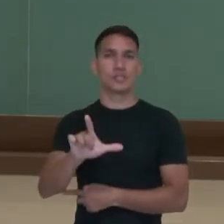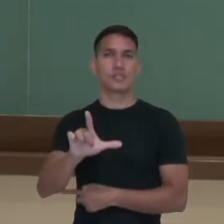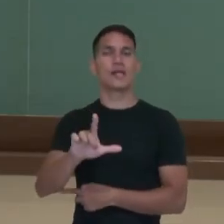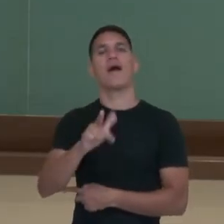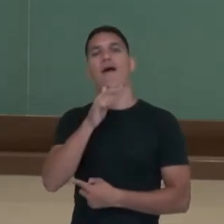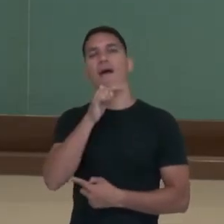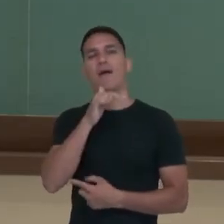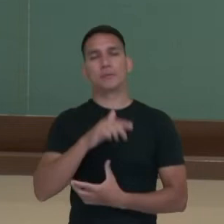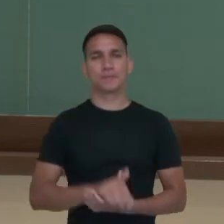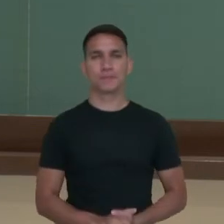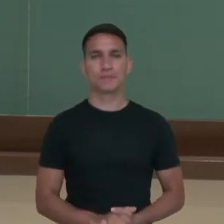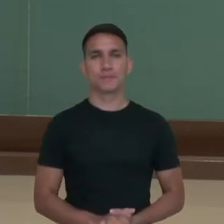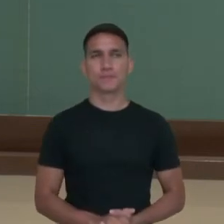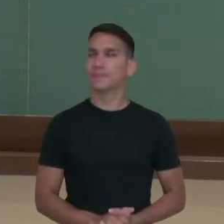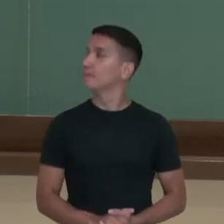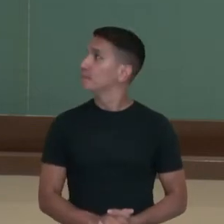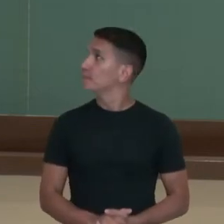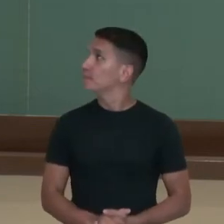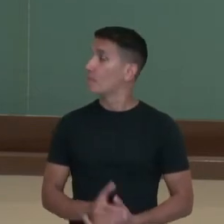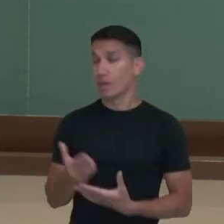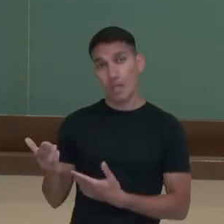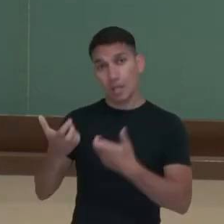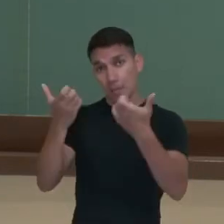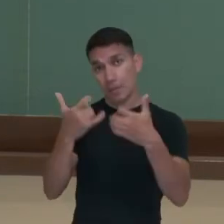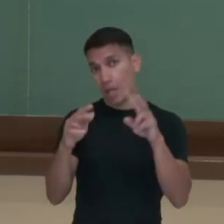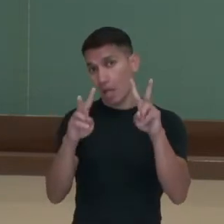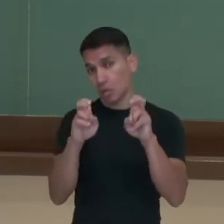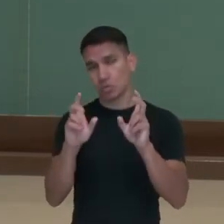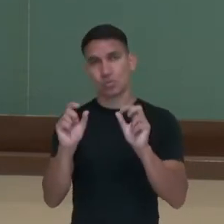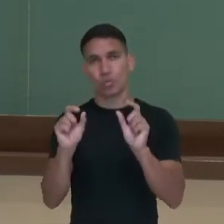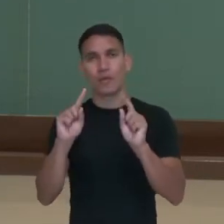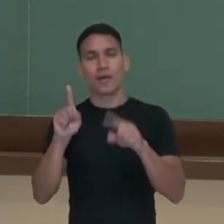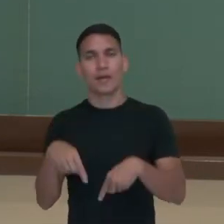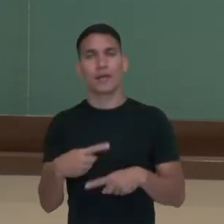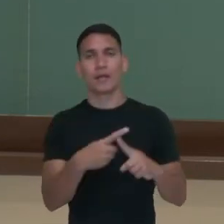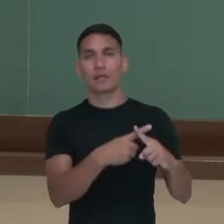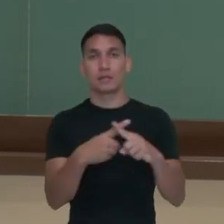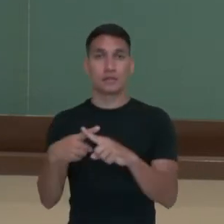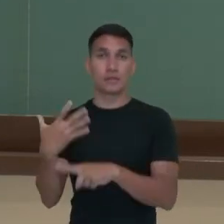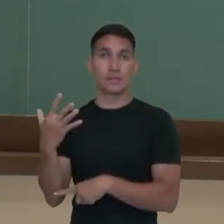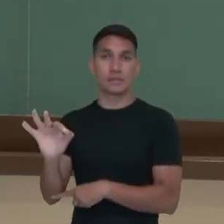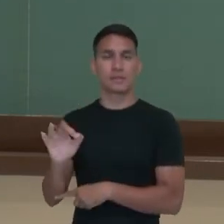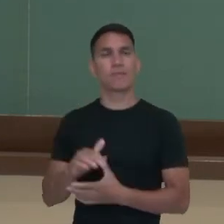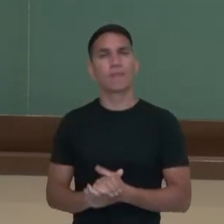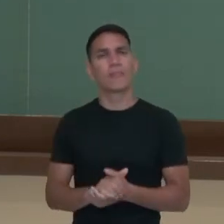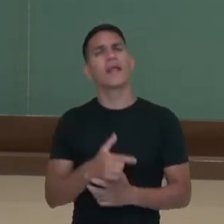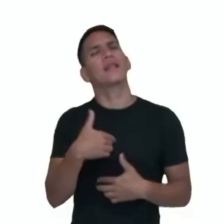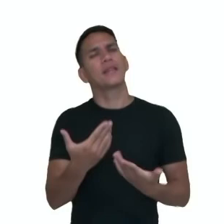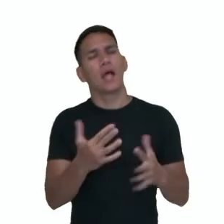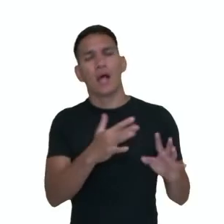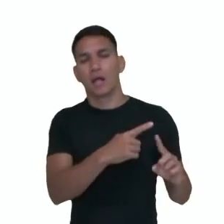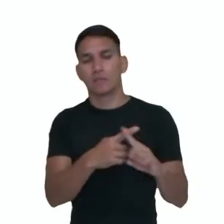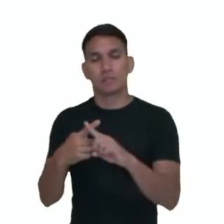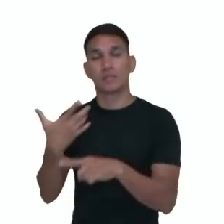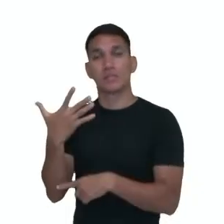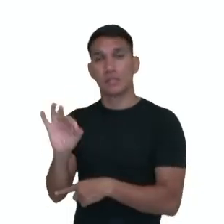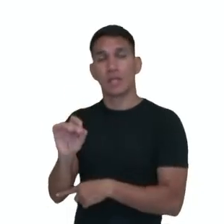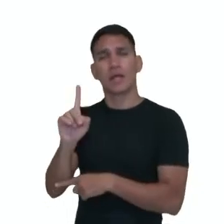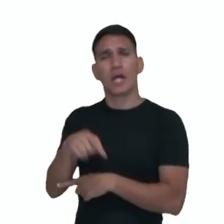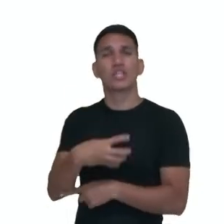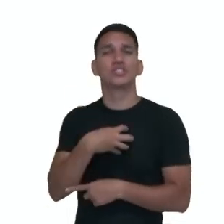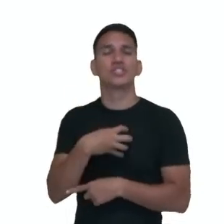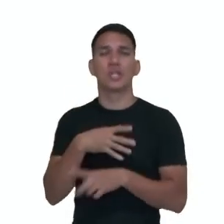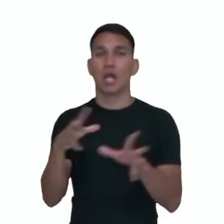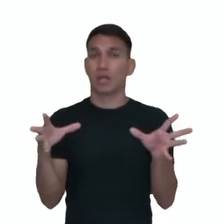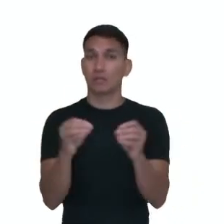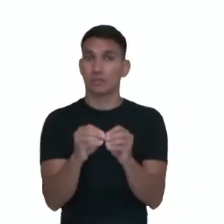água. Agora vamos falar um pouquinho sobre notação científica. Então, a notação científica é uma forma simplificada